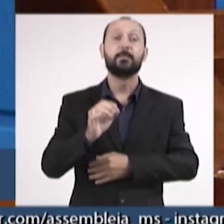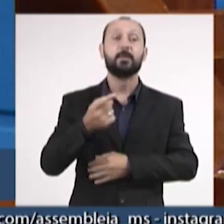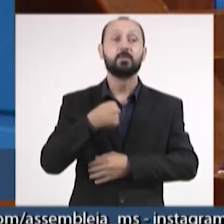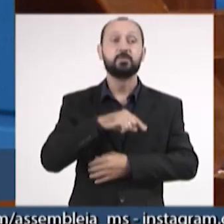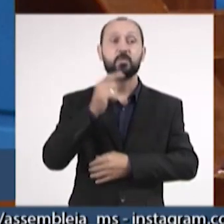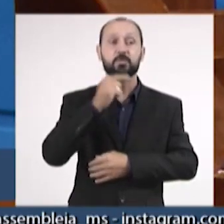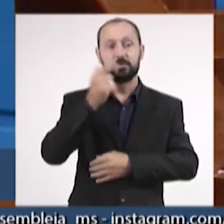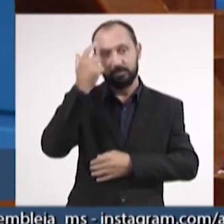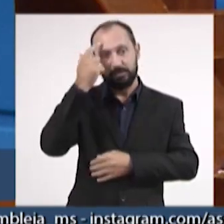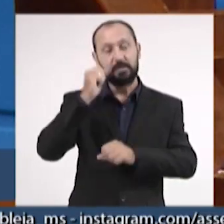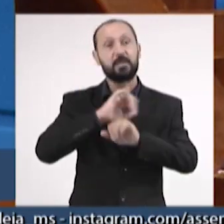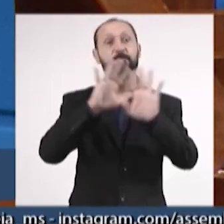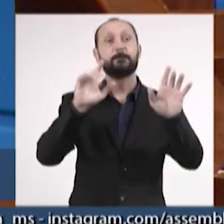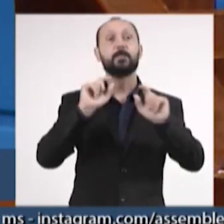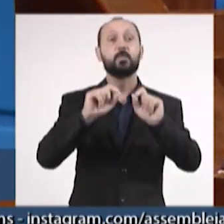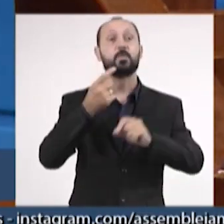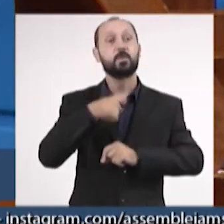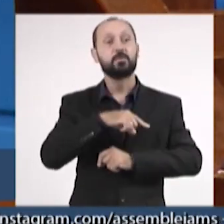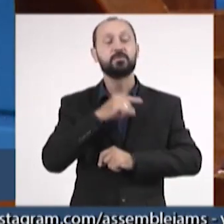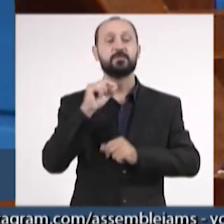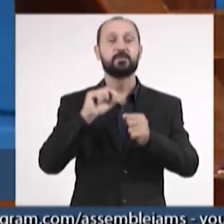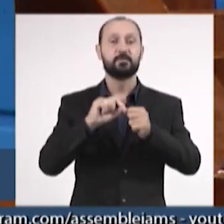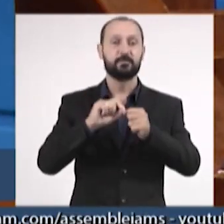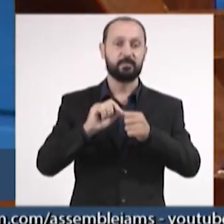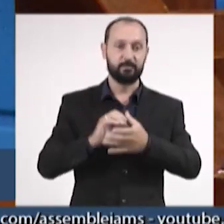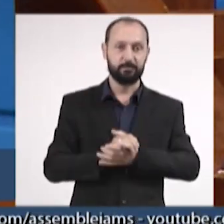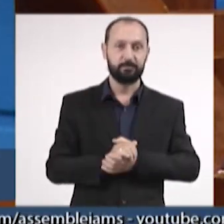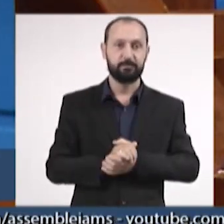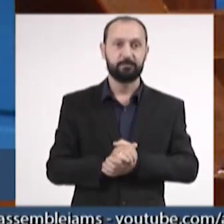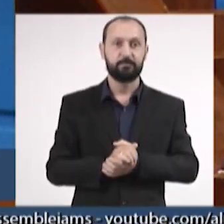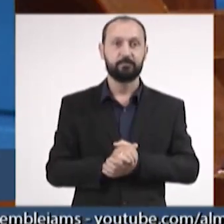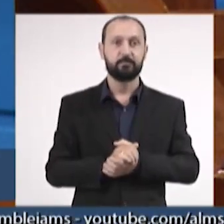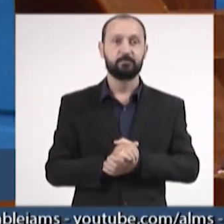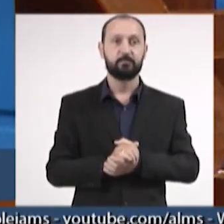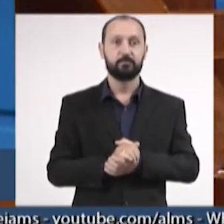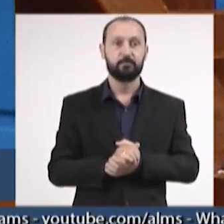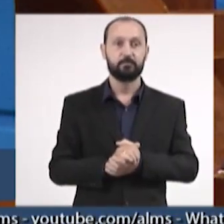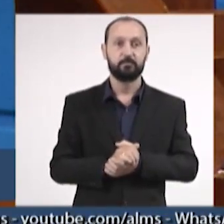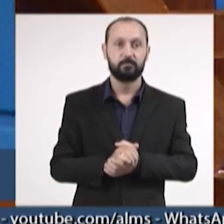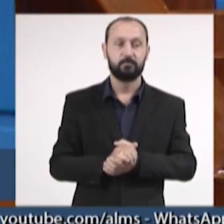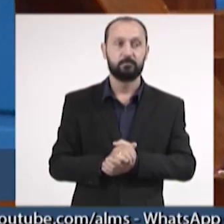nós possamos ter uma ideia do que nós estamos falando.